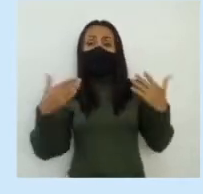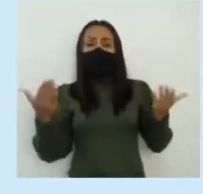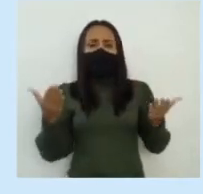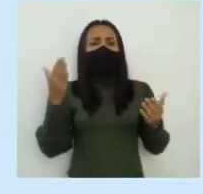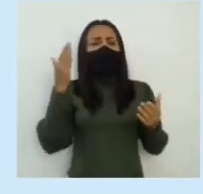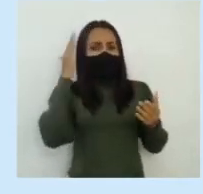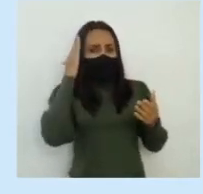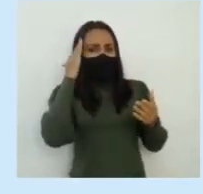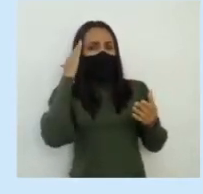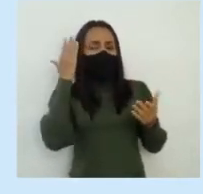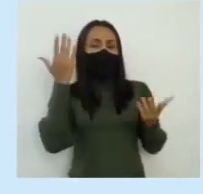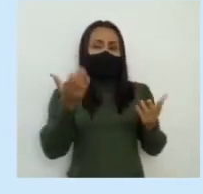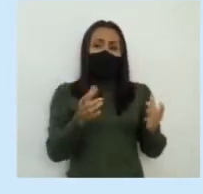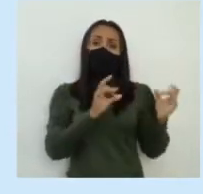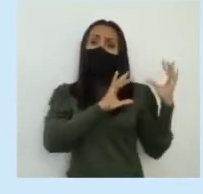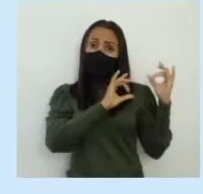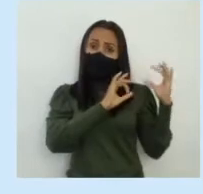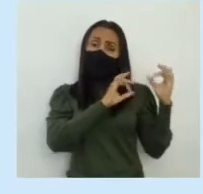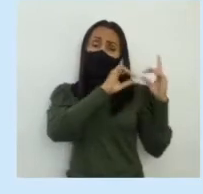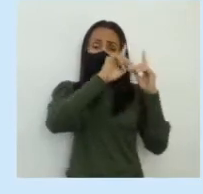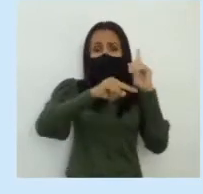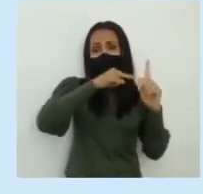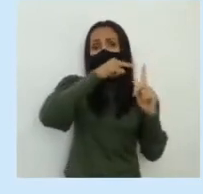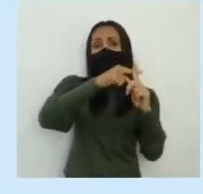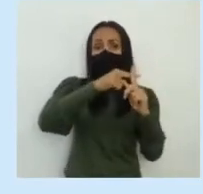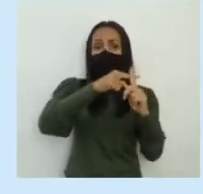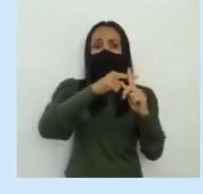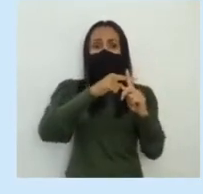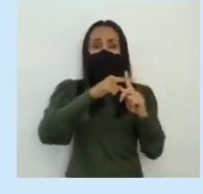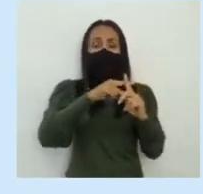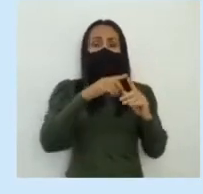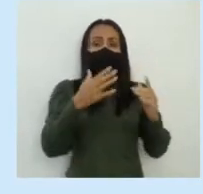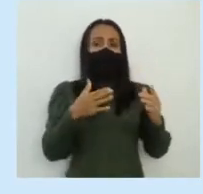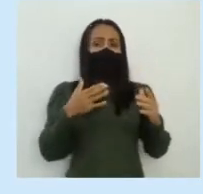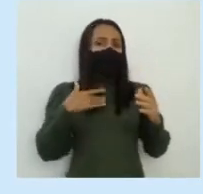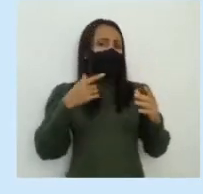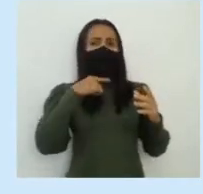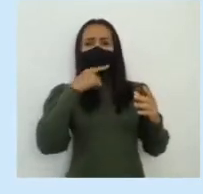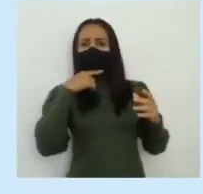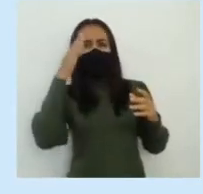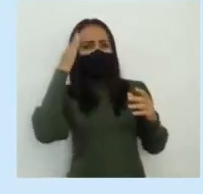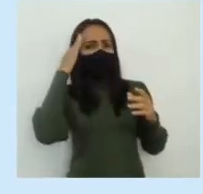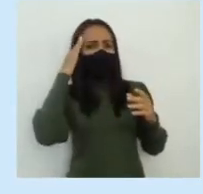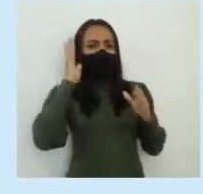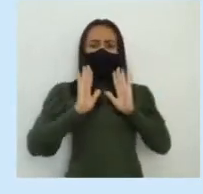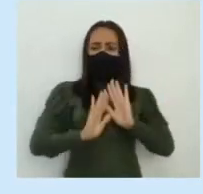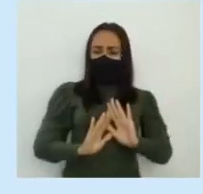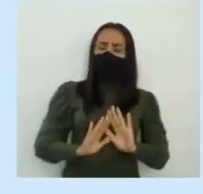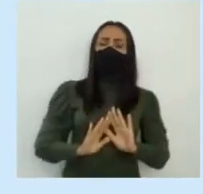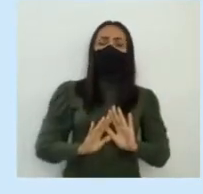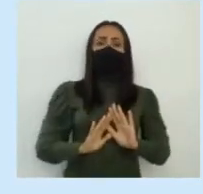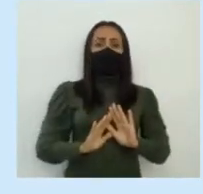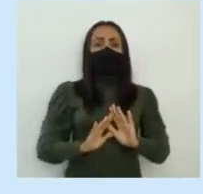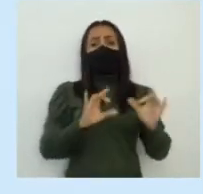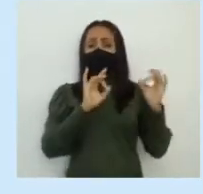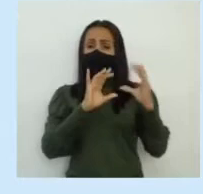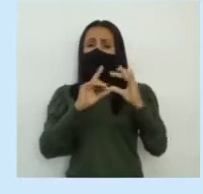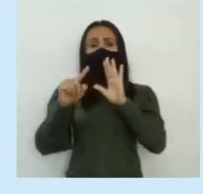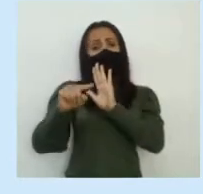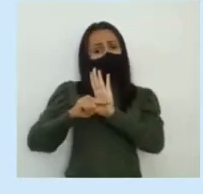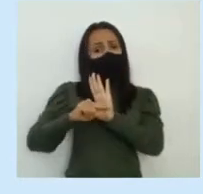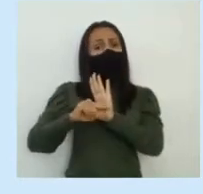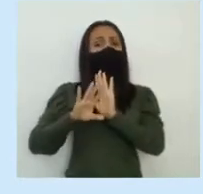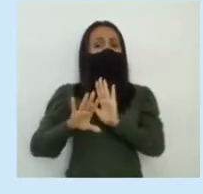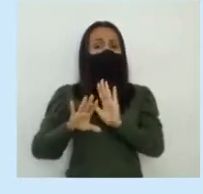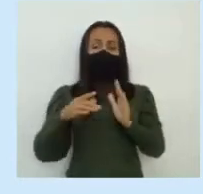vou dar o feedback positivo. Não consegui compreender, tudo bem. Vou precisar dar o feedback negativo. Olha,